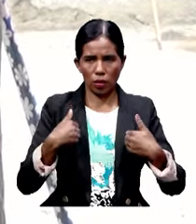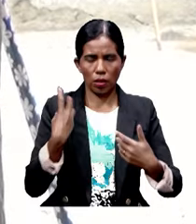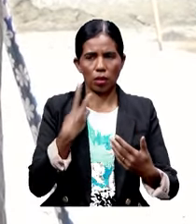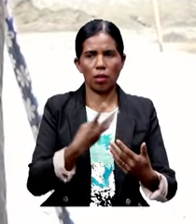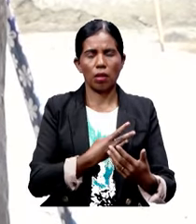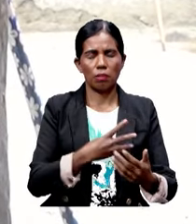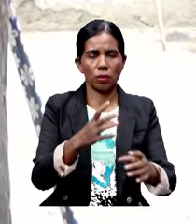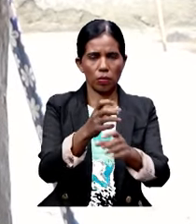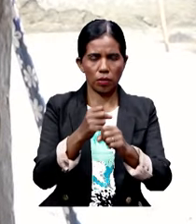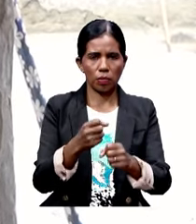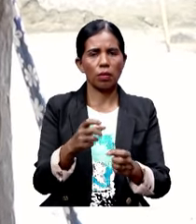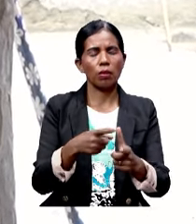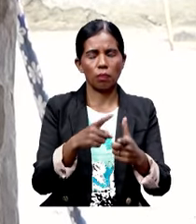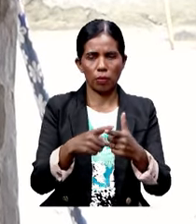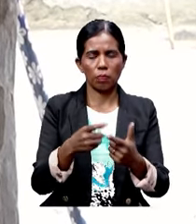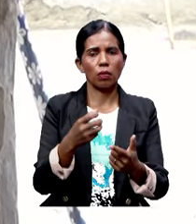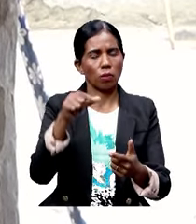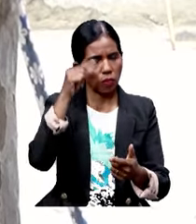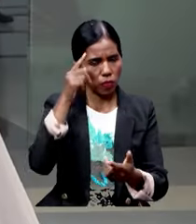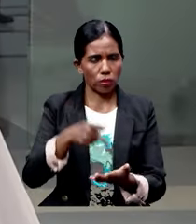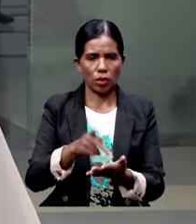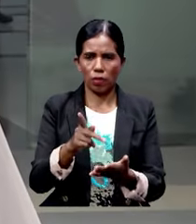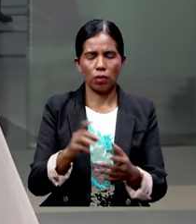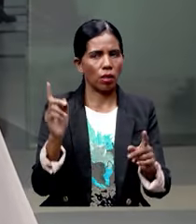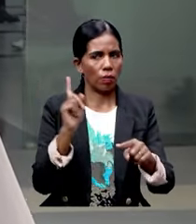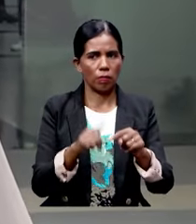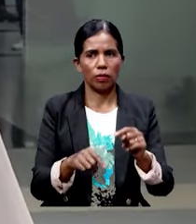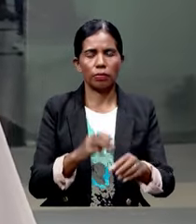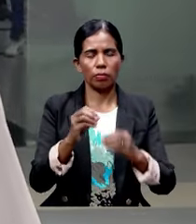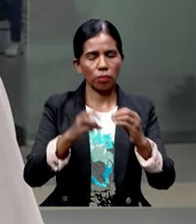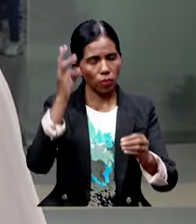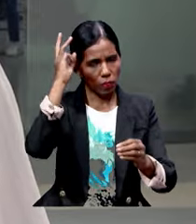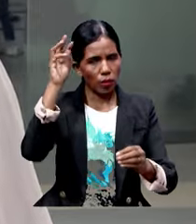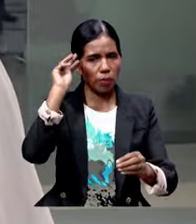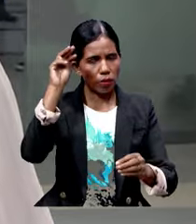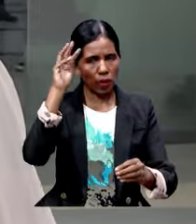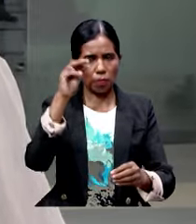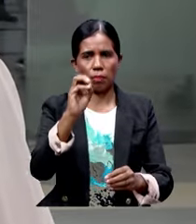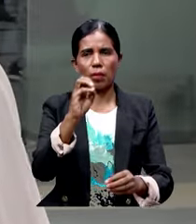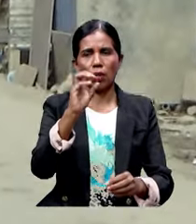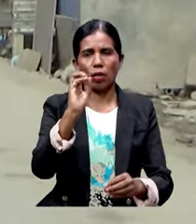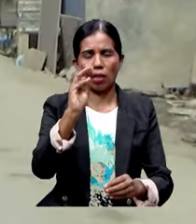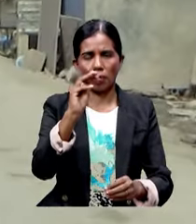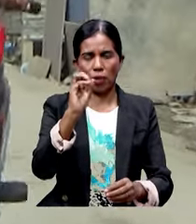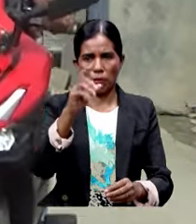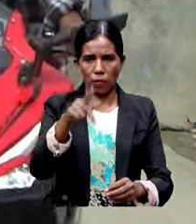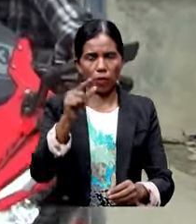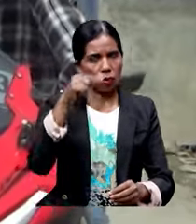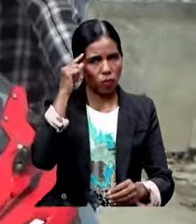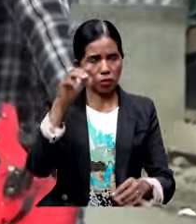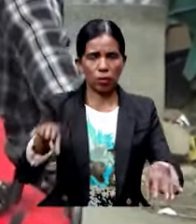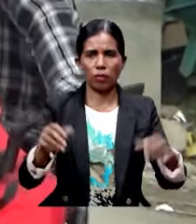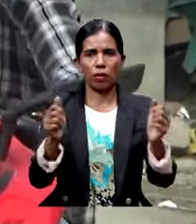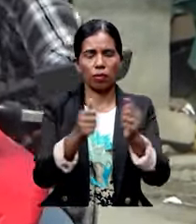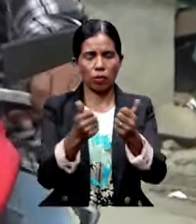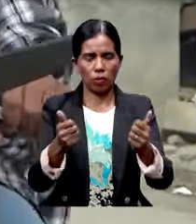mak. Ini labeles. Relasiona ho preocupação ne ministro obras públicas Samuel Marsal informa governo se coordena ho